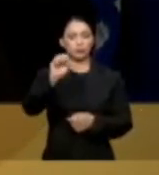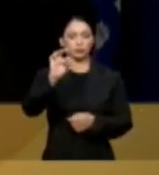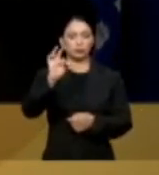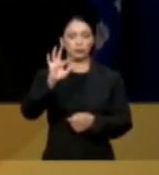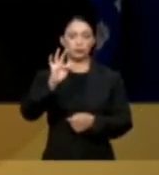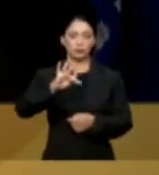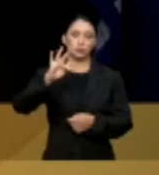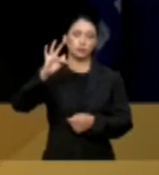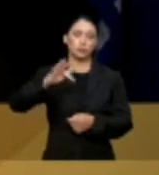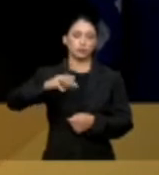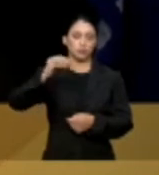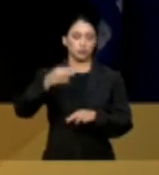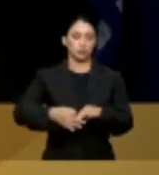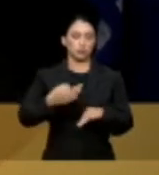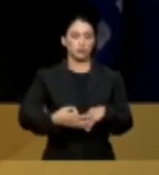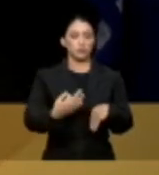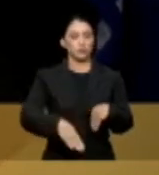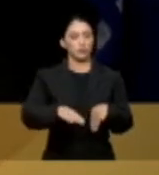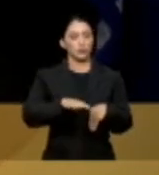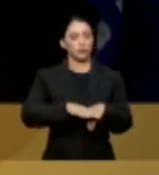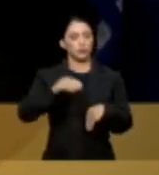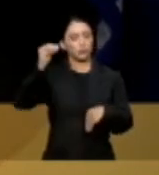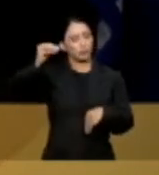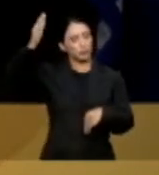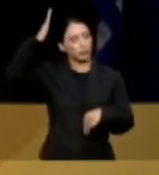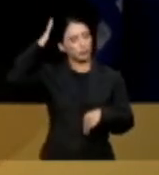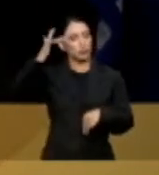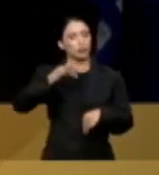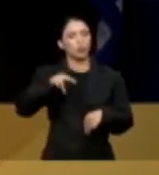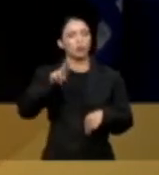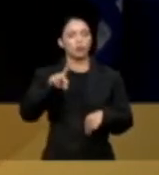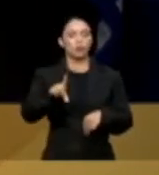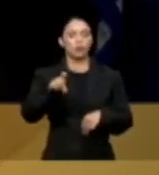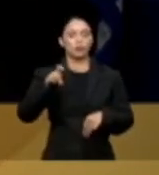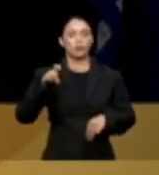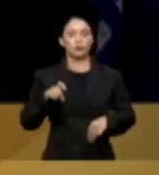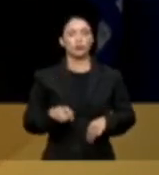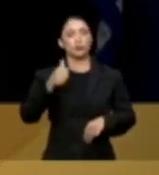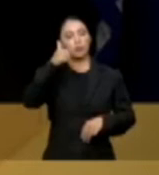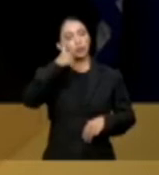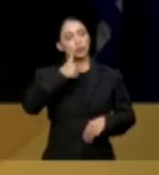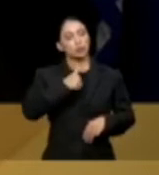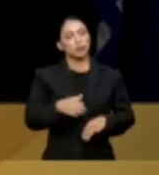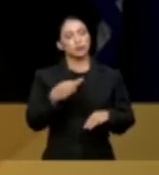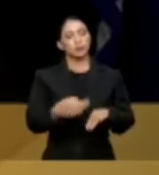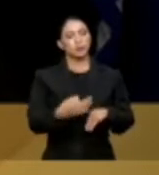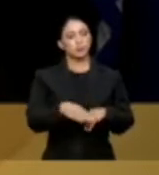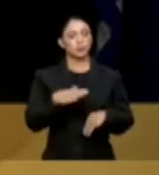Federal, ministro Luiz Fux, excelentíssimas senhoras ministras, Rosa Weber e Carmen